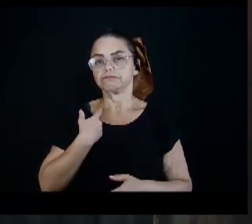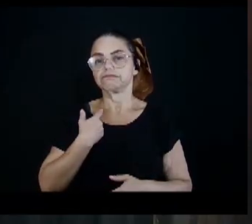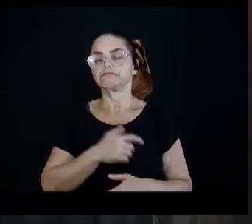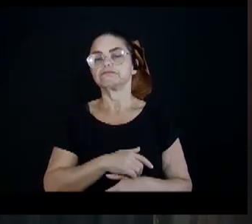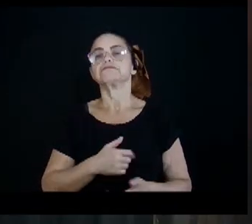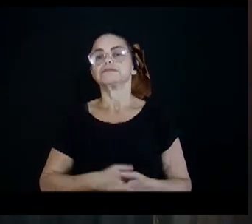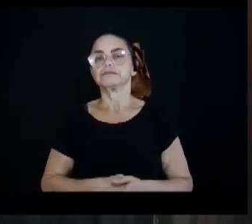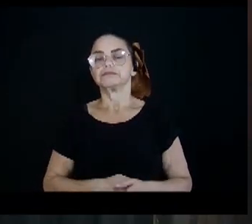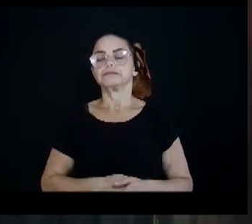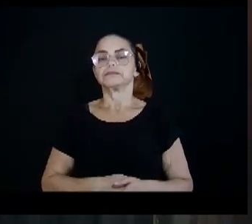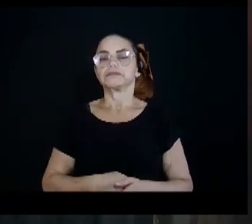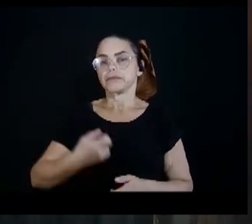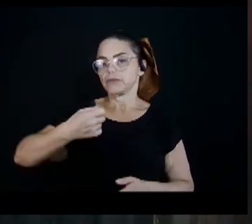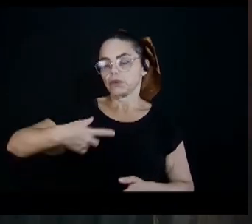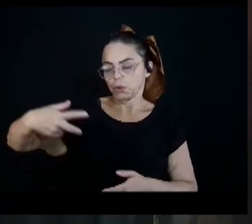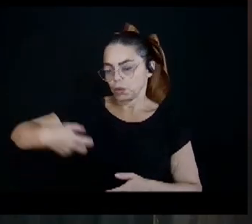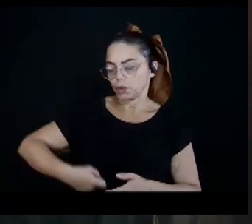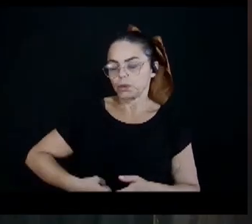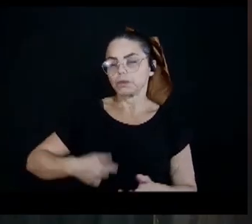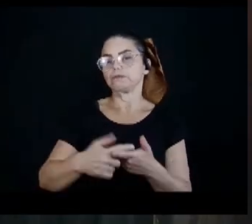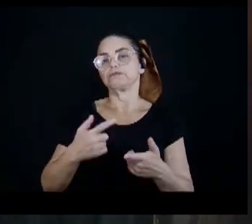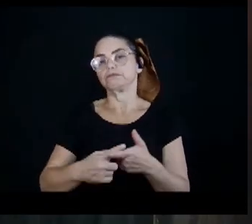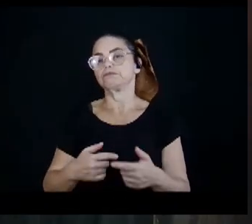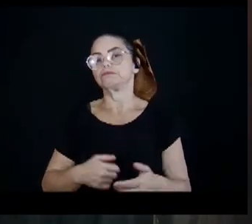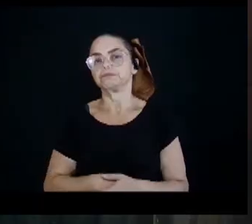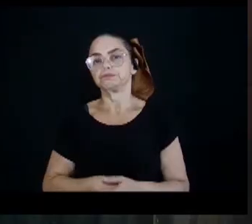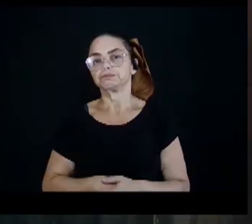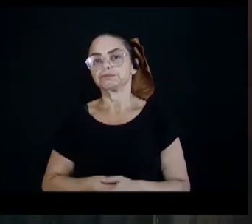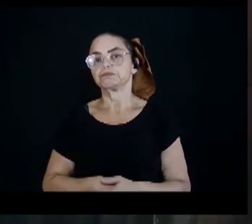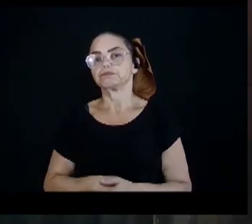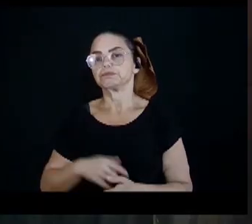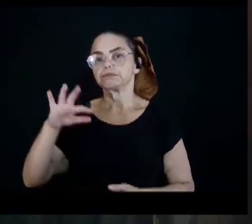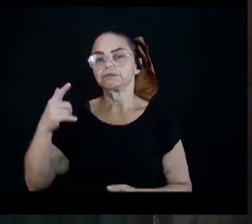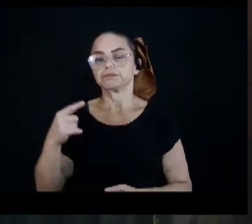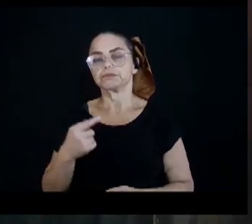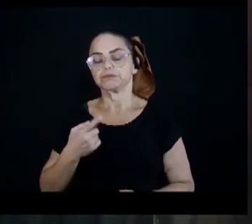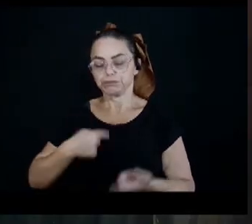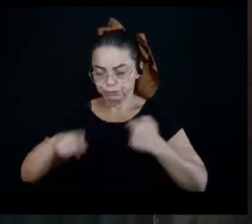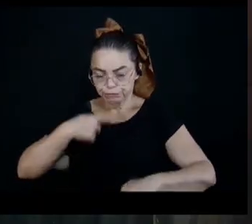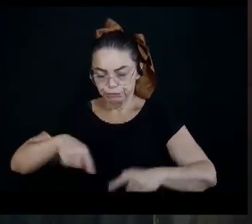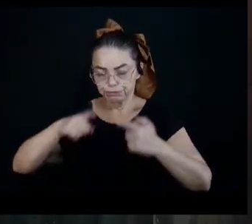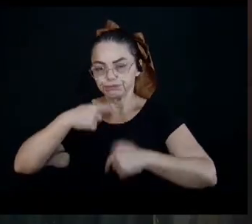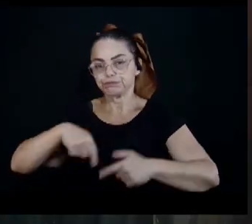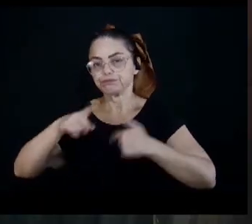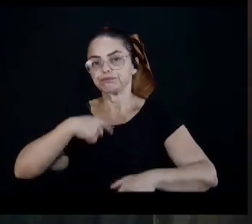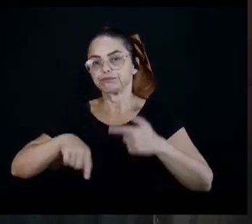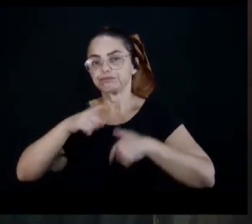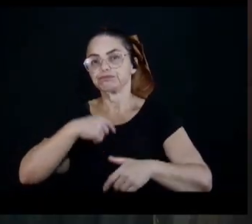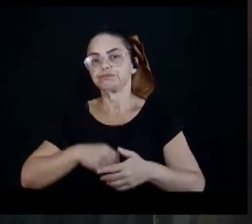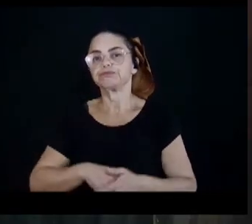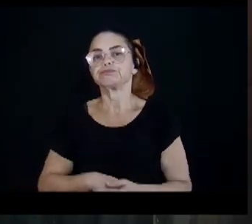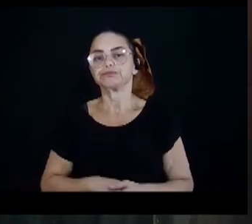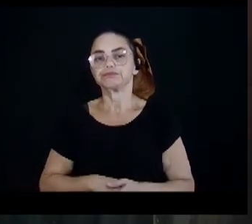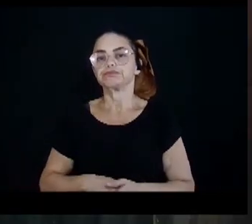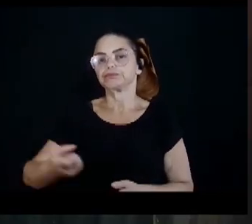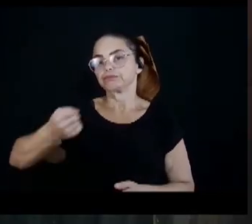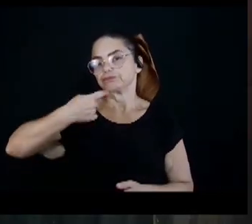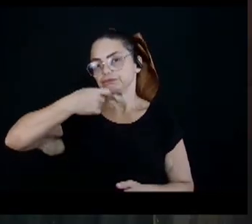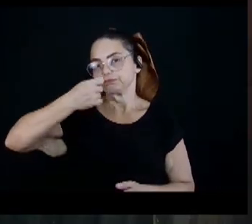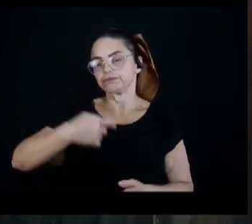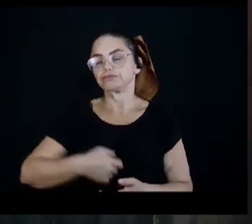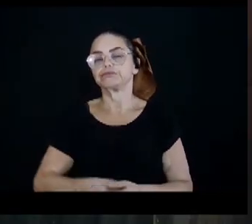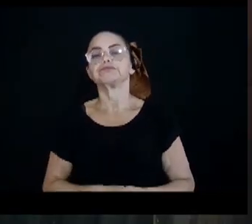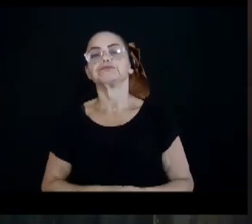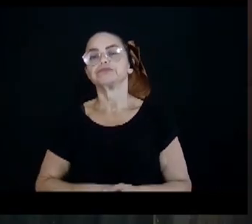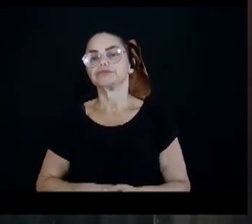fazer minha parte porque está vindo de fora, acontece com os hormônios, acontece com uma série de medicamentos que a gente toma. Então é muito sério